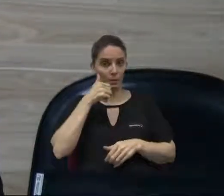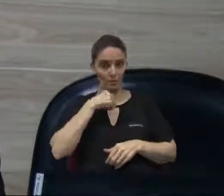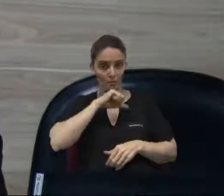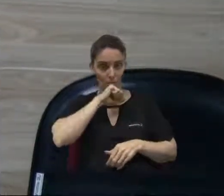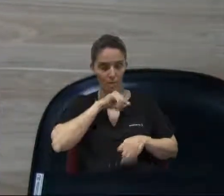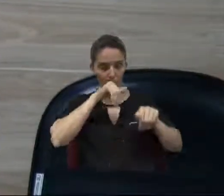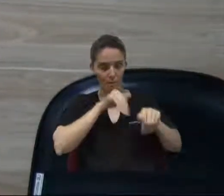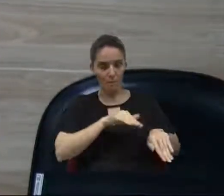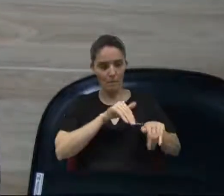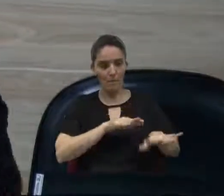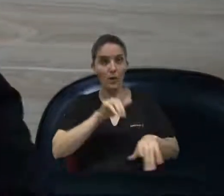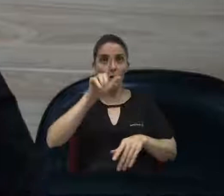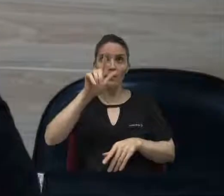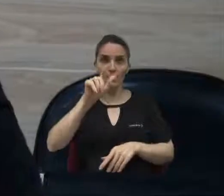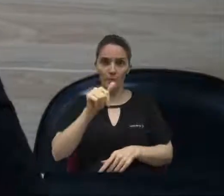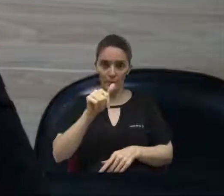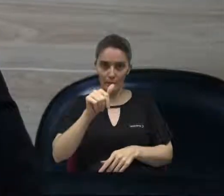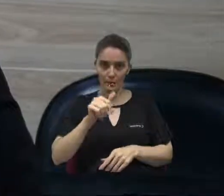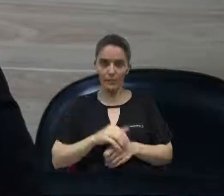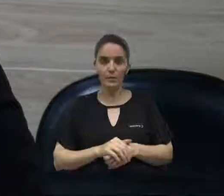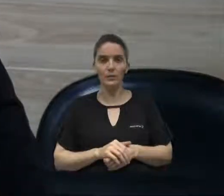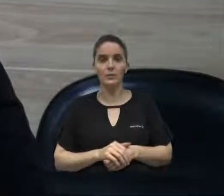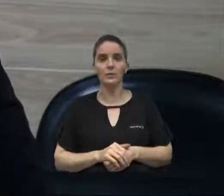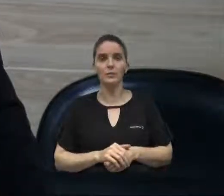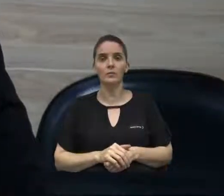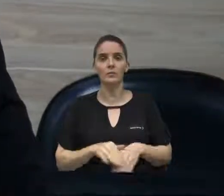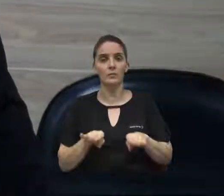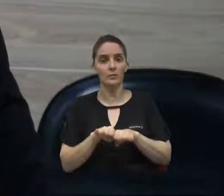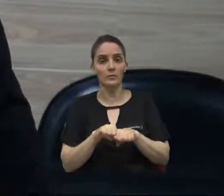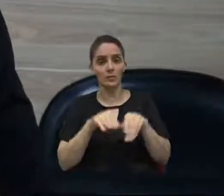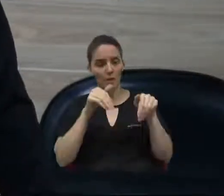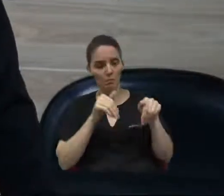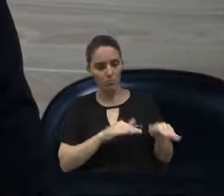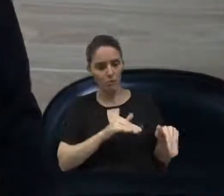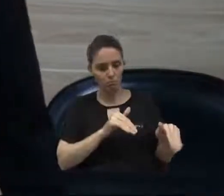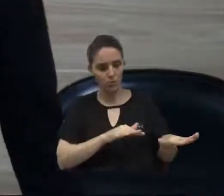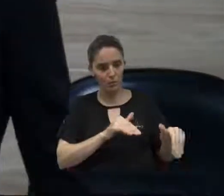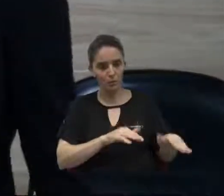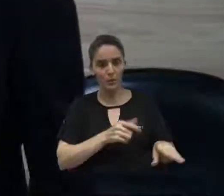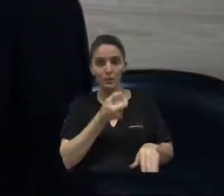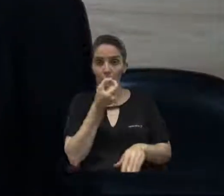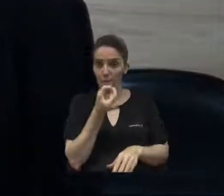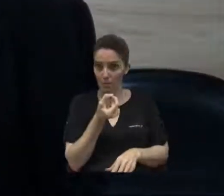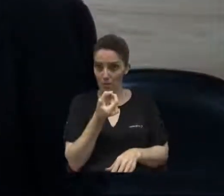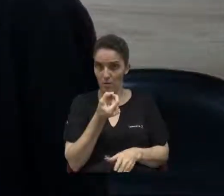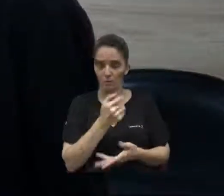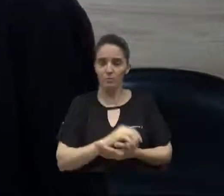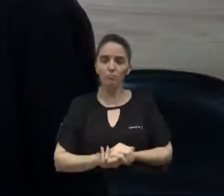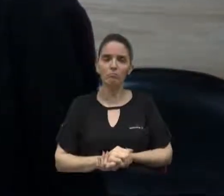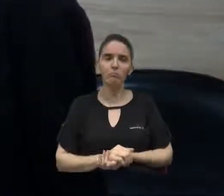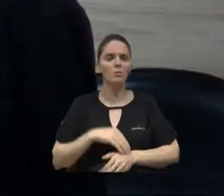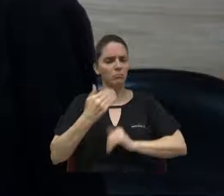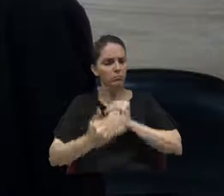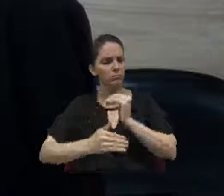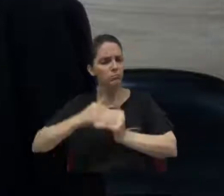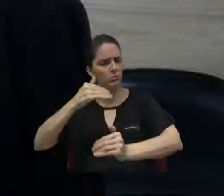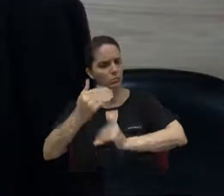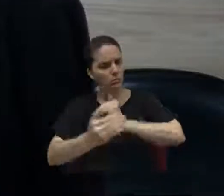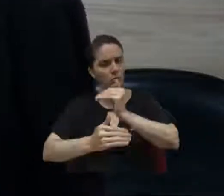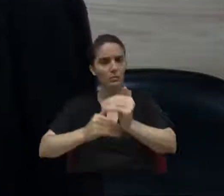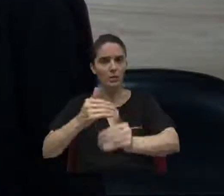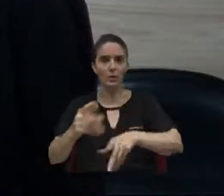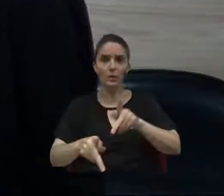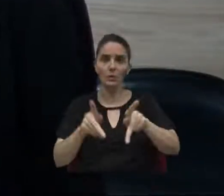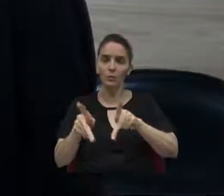passa para a Marcha das Moedas. E foi assim, a